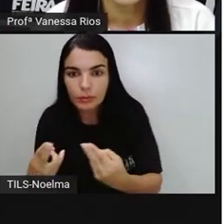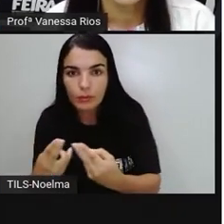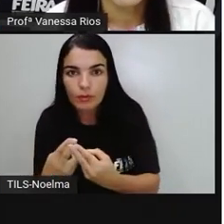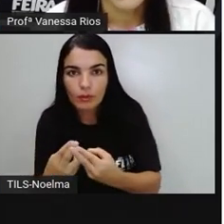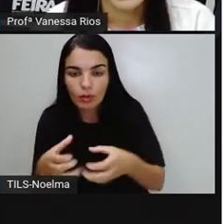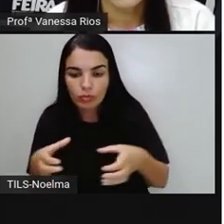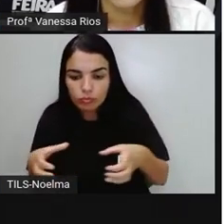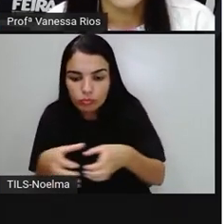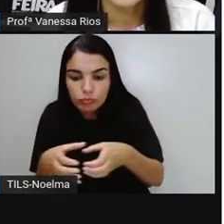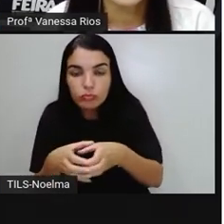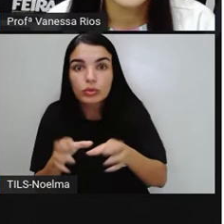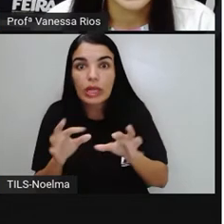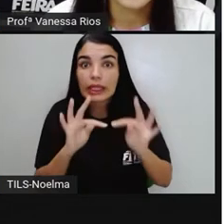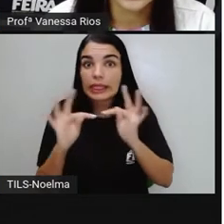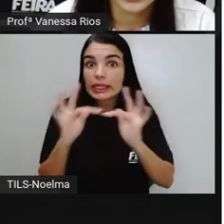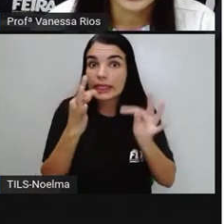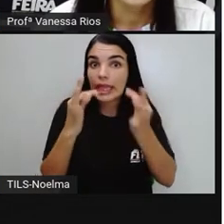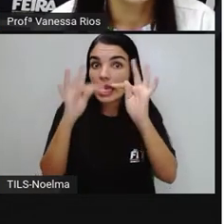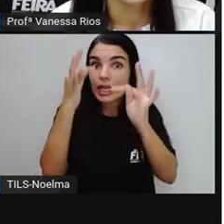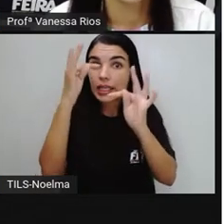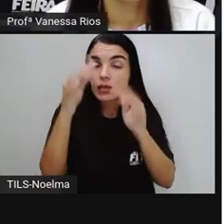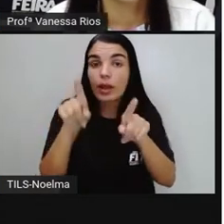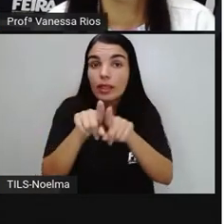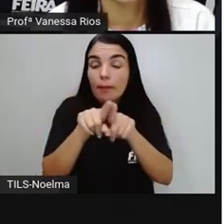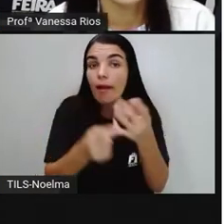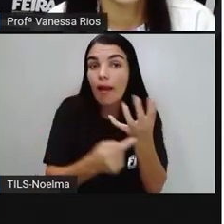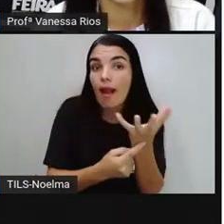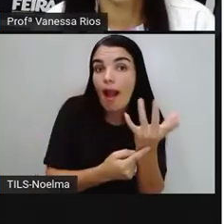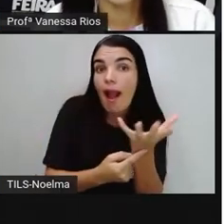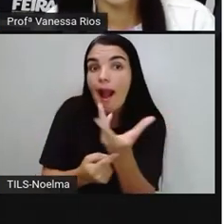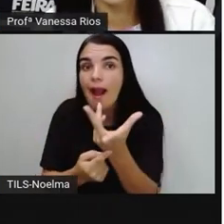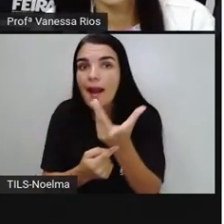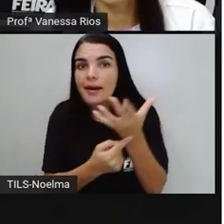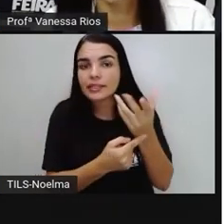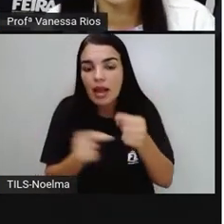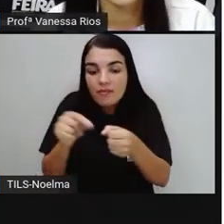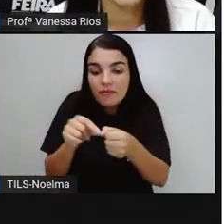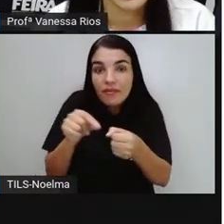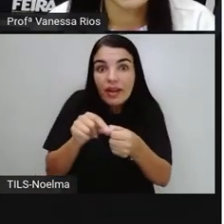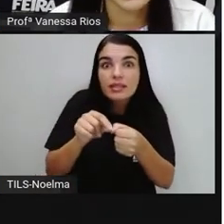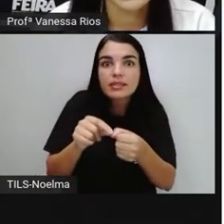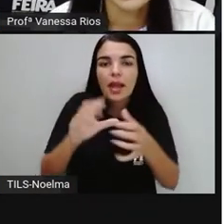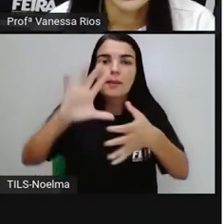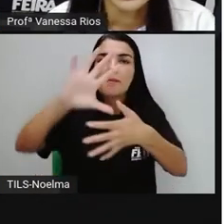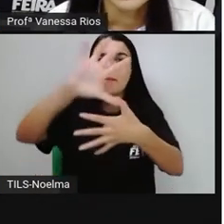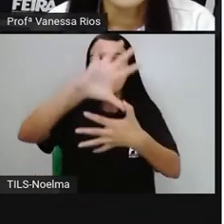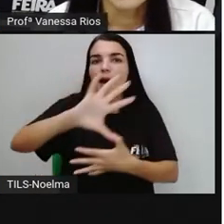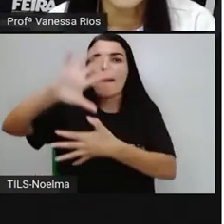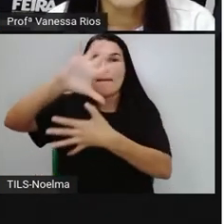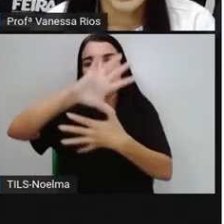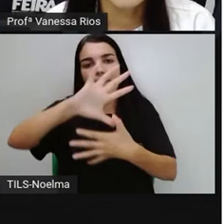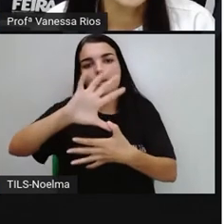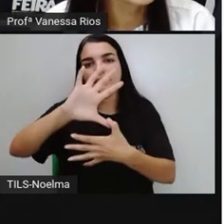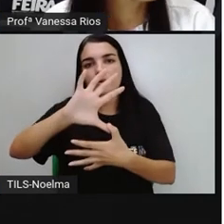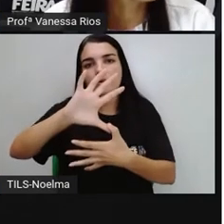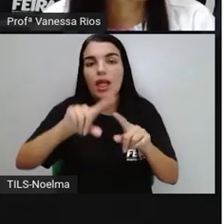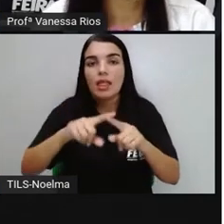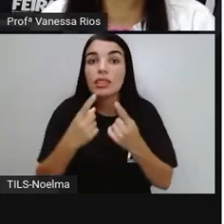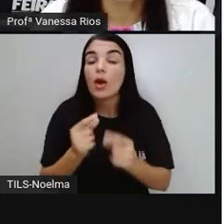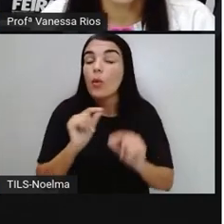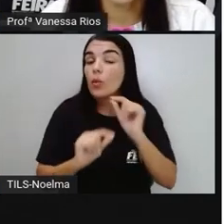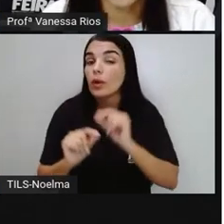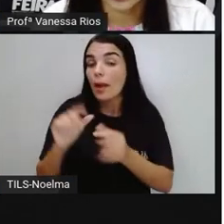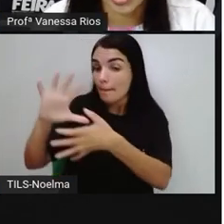técnicas, métodos e arte destinados à elaboração de mapas. Então, os mapas nem